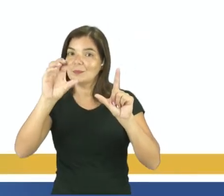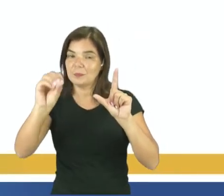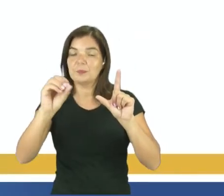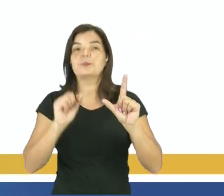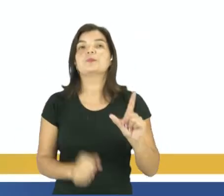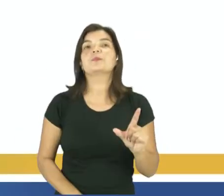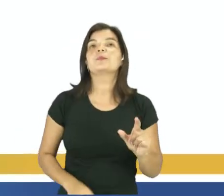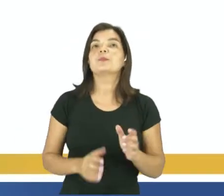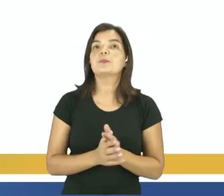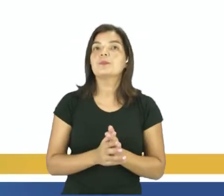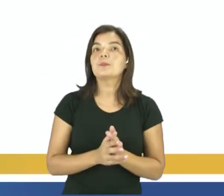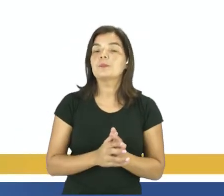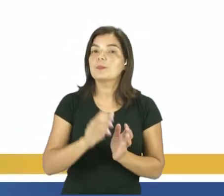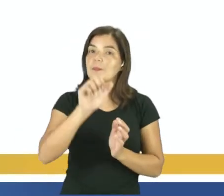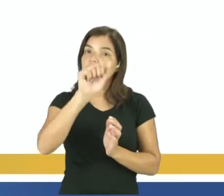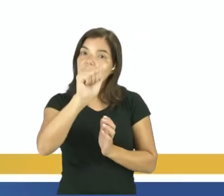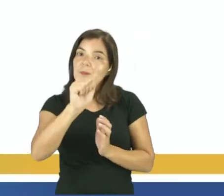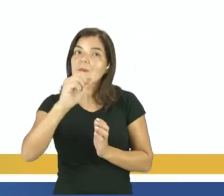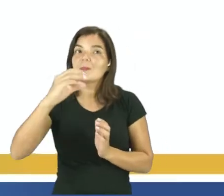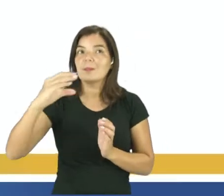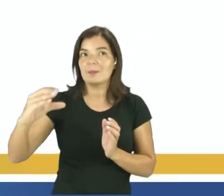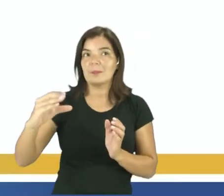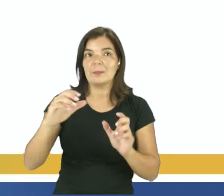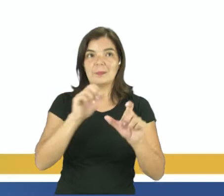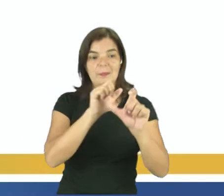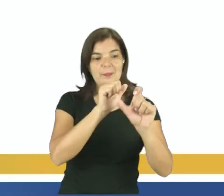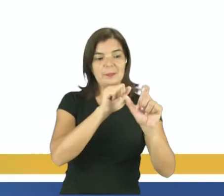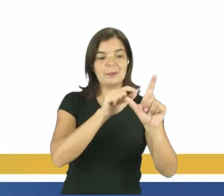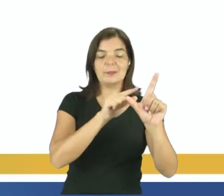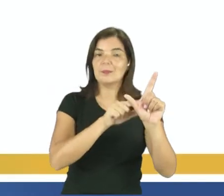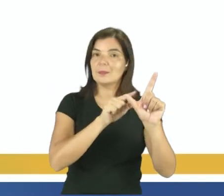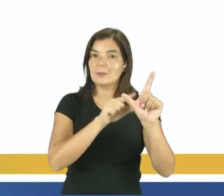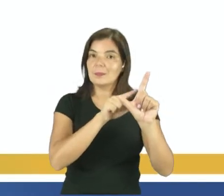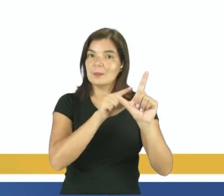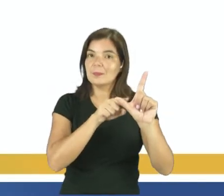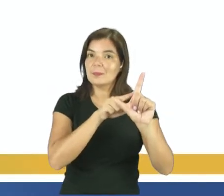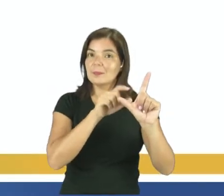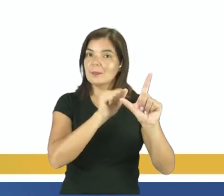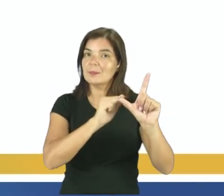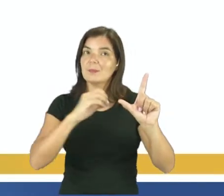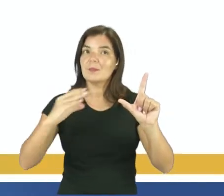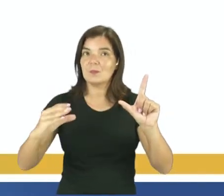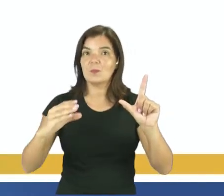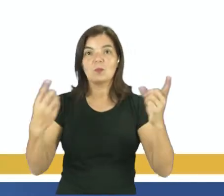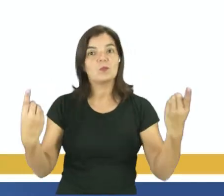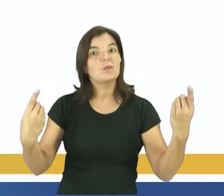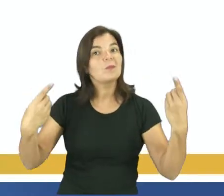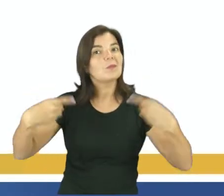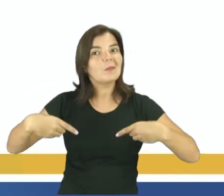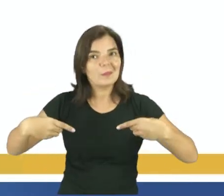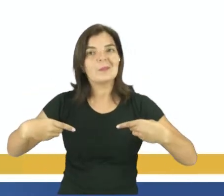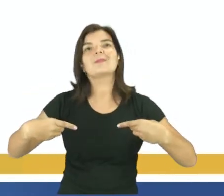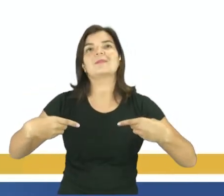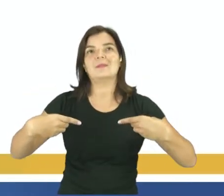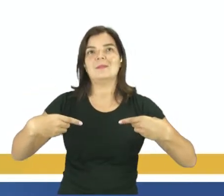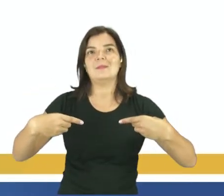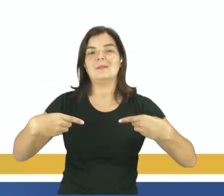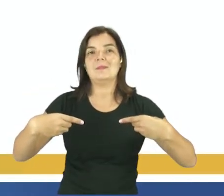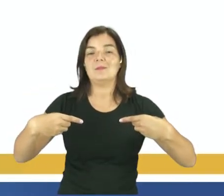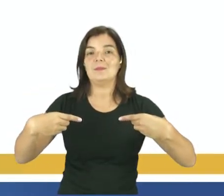E os ângulos A e C, esse ângulo com esse ângulo, são ângulos opostos pelos